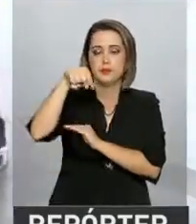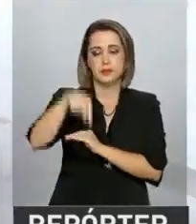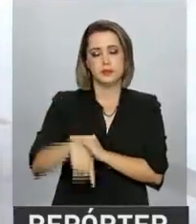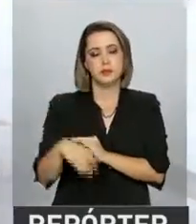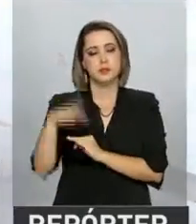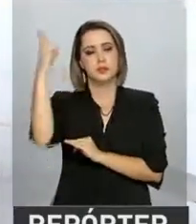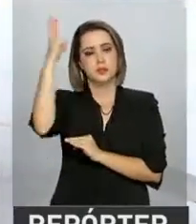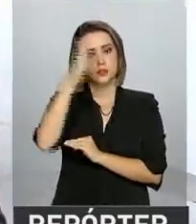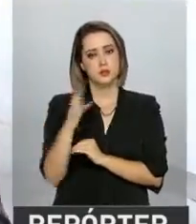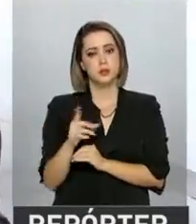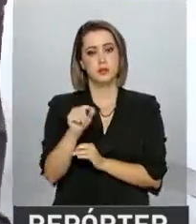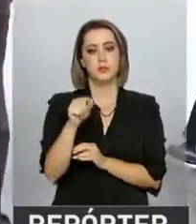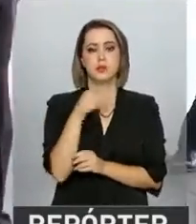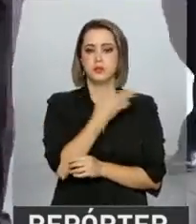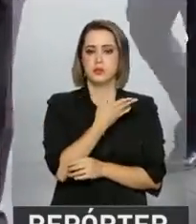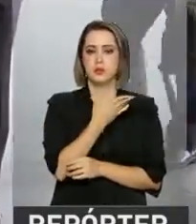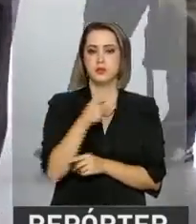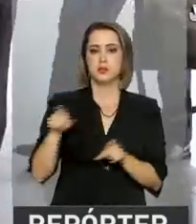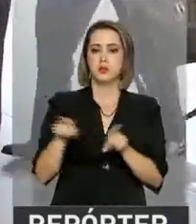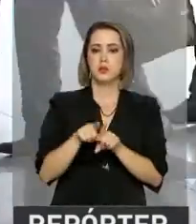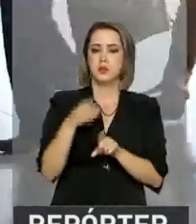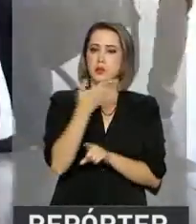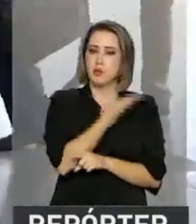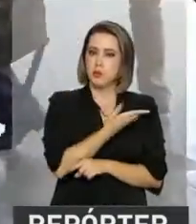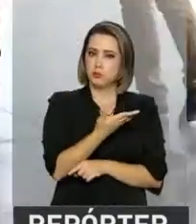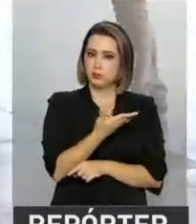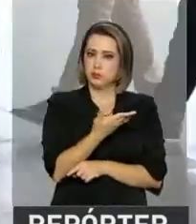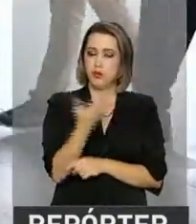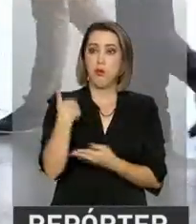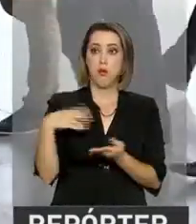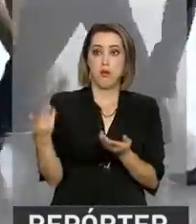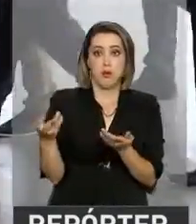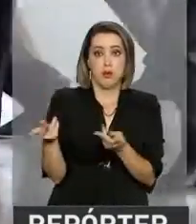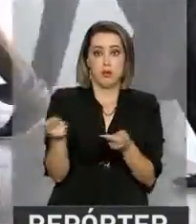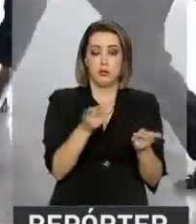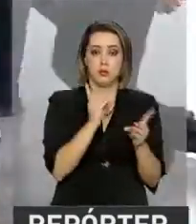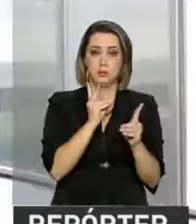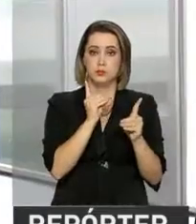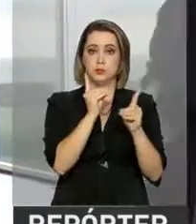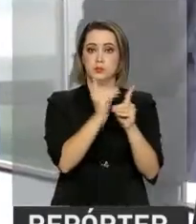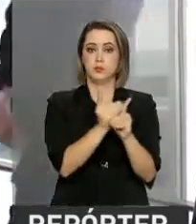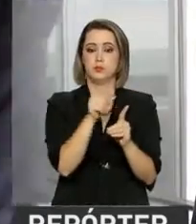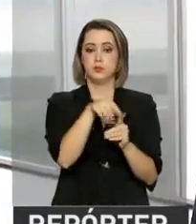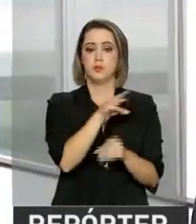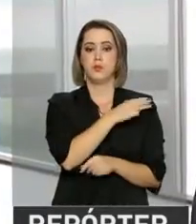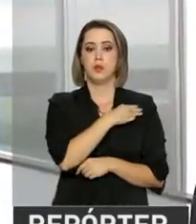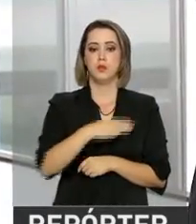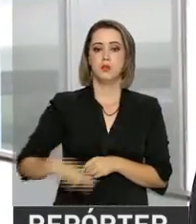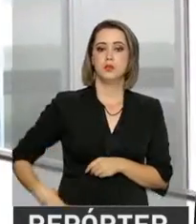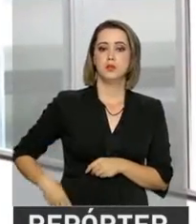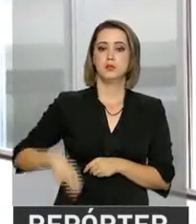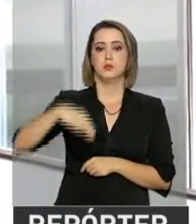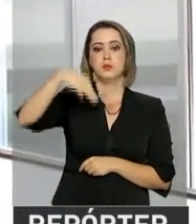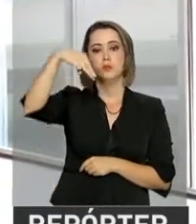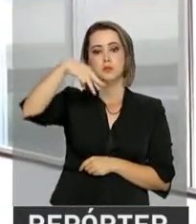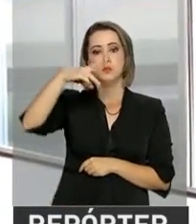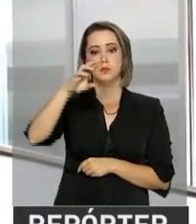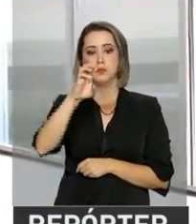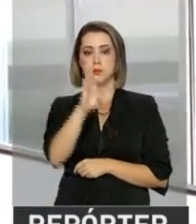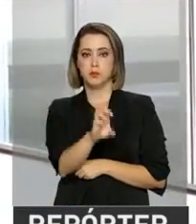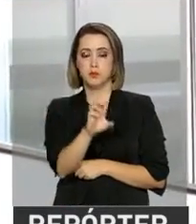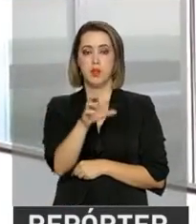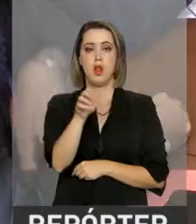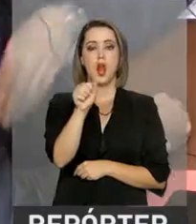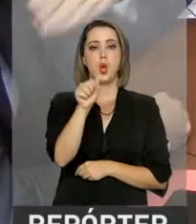sheik abdullah bin zayed bin sultan al nahyan foi recebido pelo ministro das relações exteriores aloísio nunes no